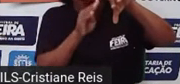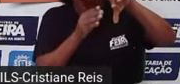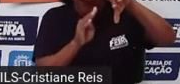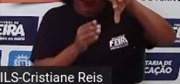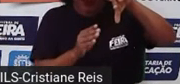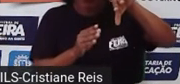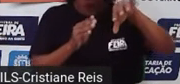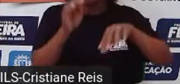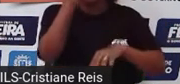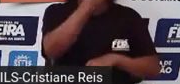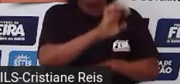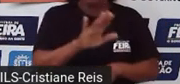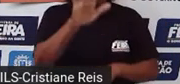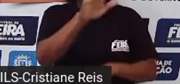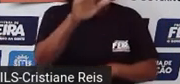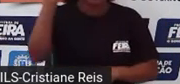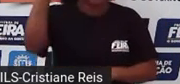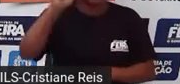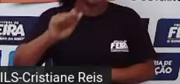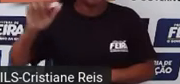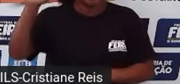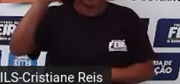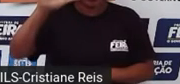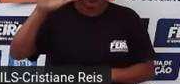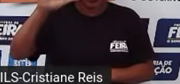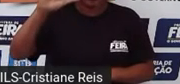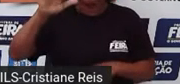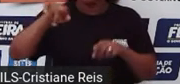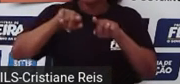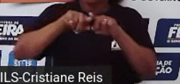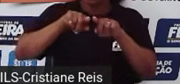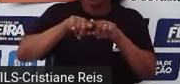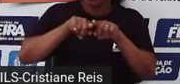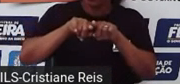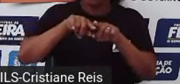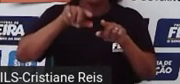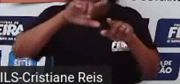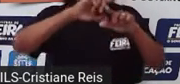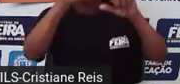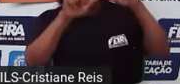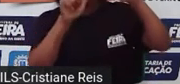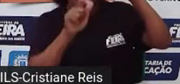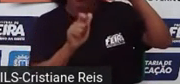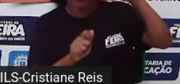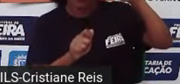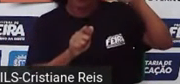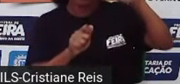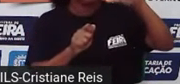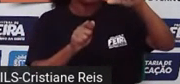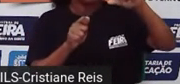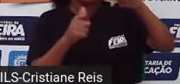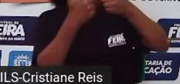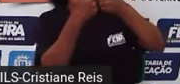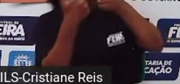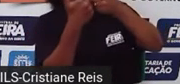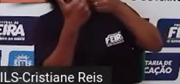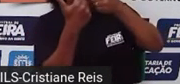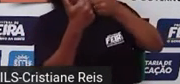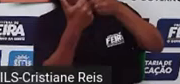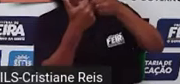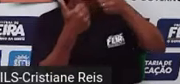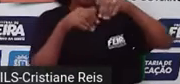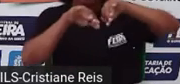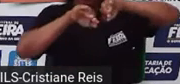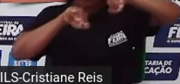separando aí a Ásia da África Então essa aqui é o continente que nós vamos falar hoje